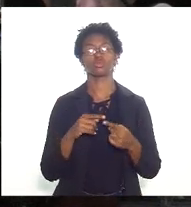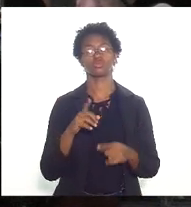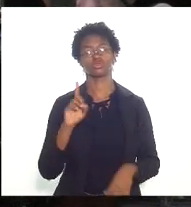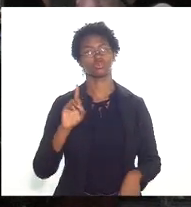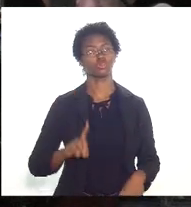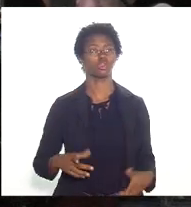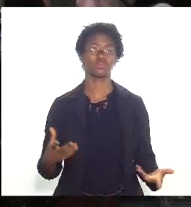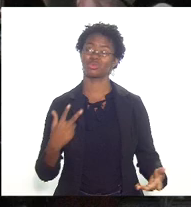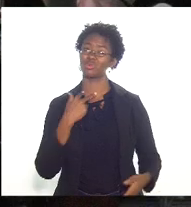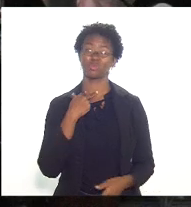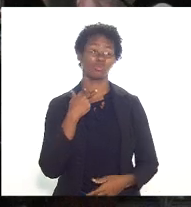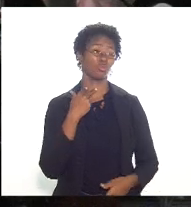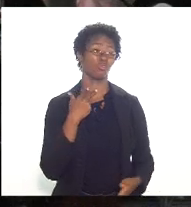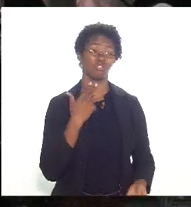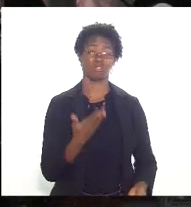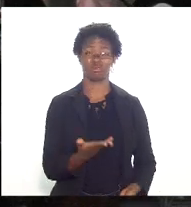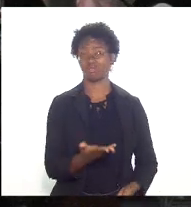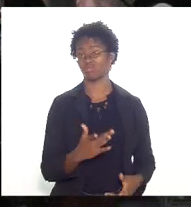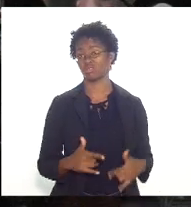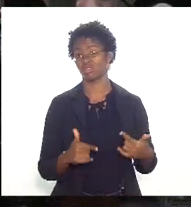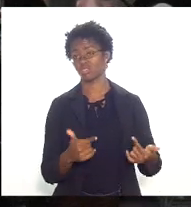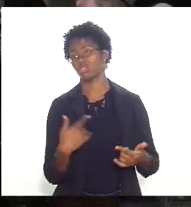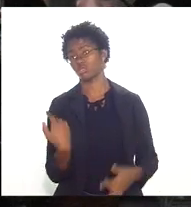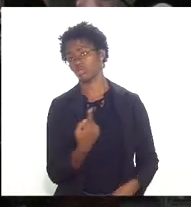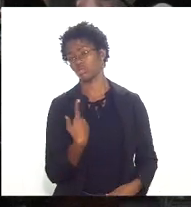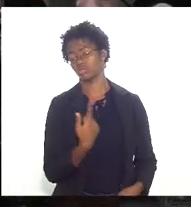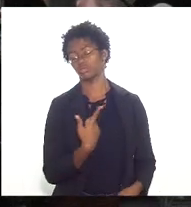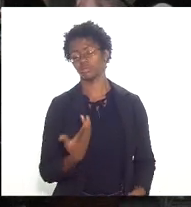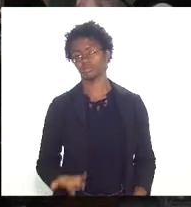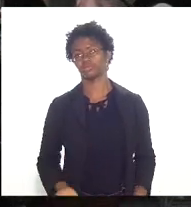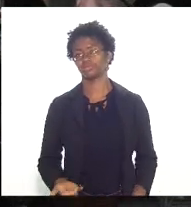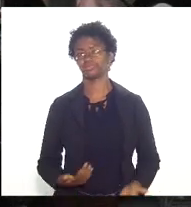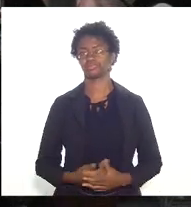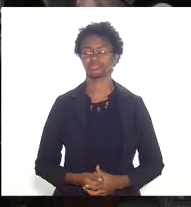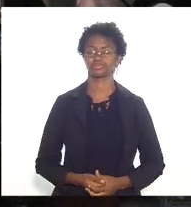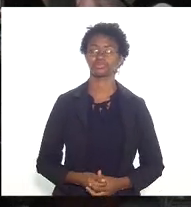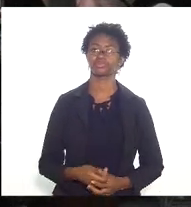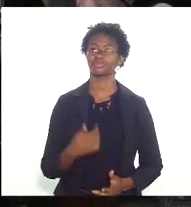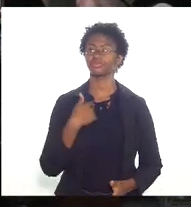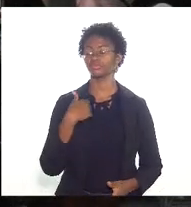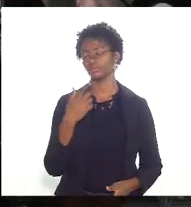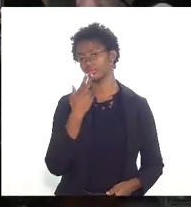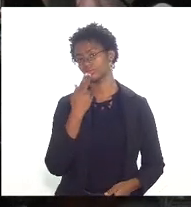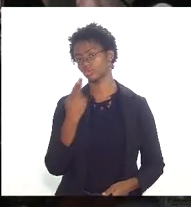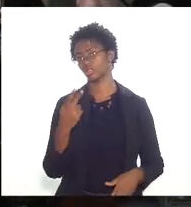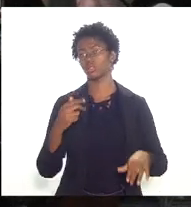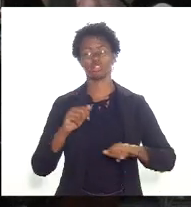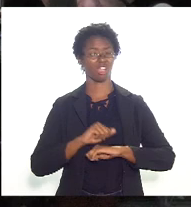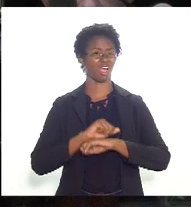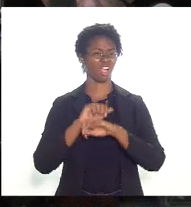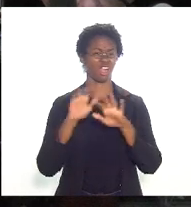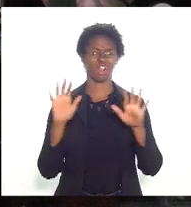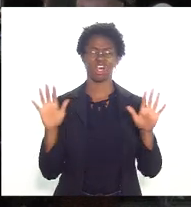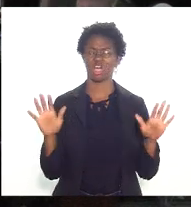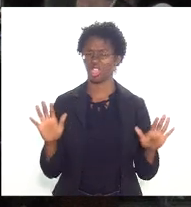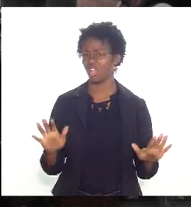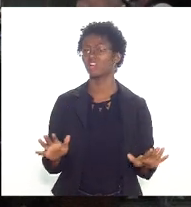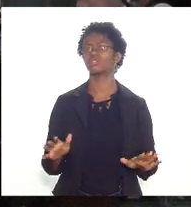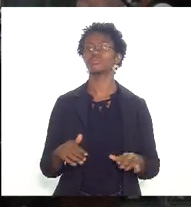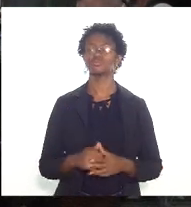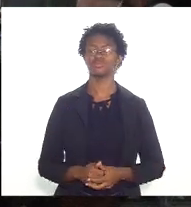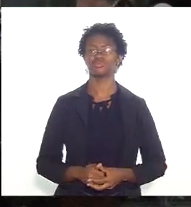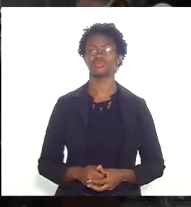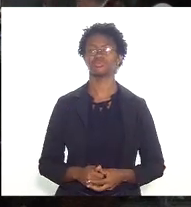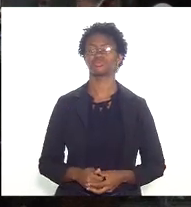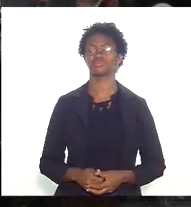e não pode ser tratado da forma que estamos sendo tratado e eu digo é muito claramente porque